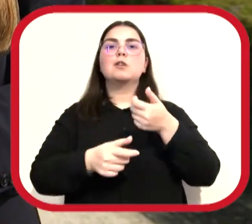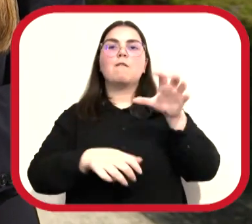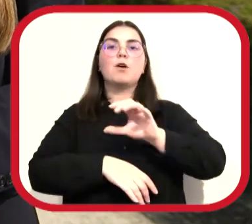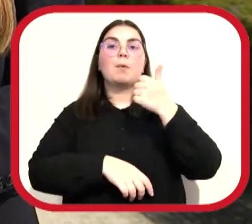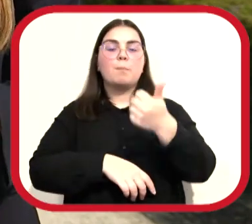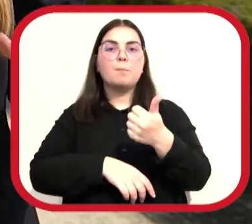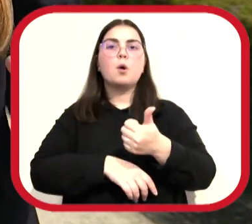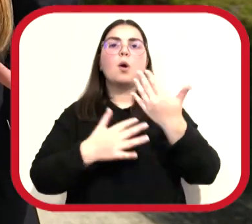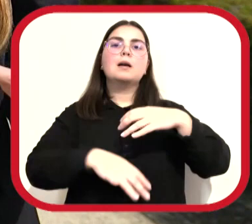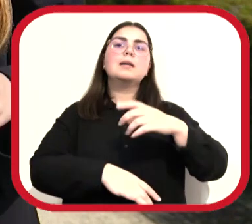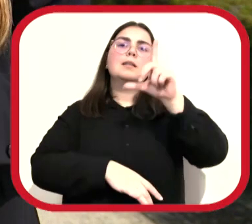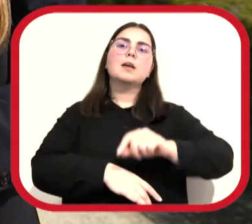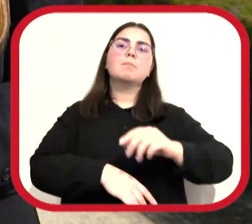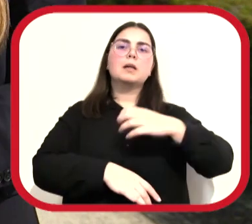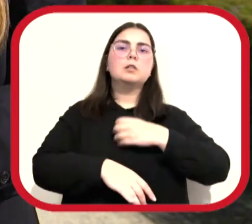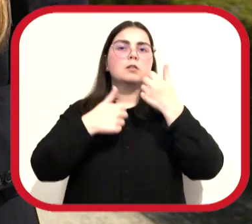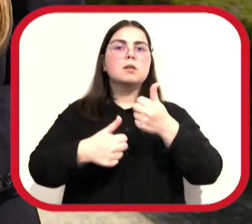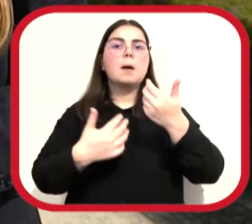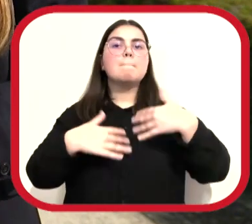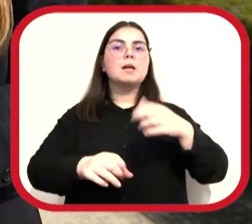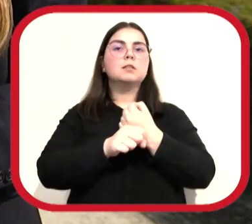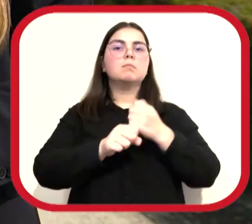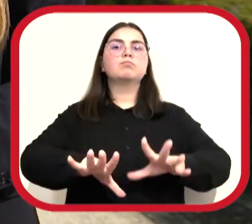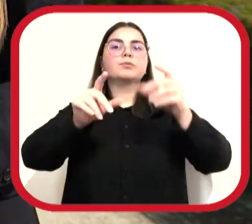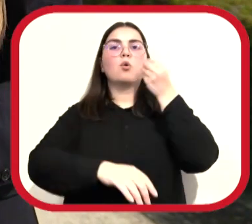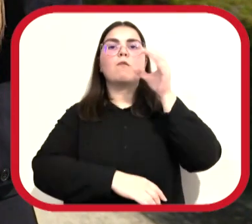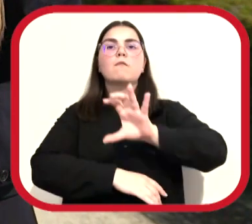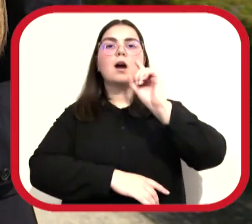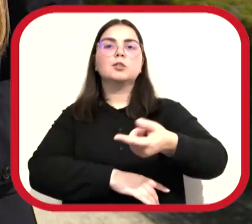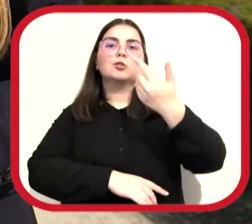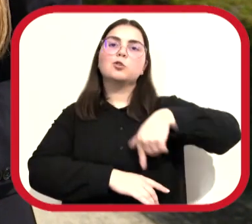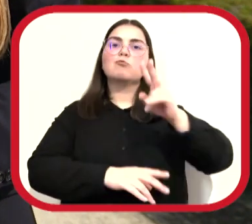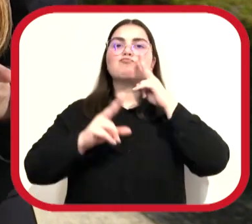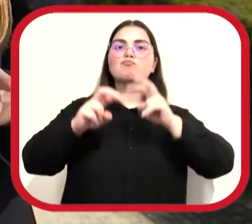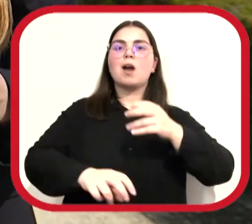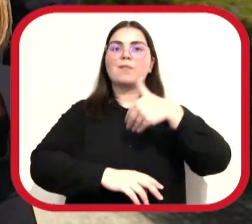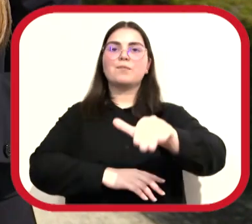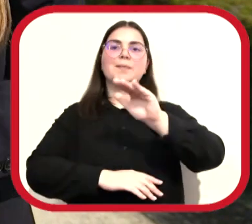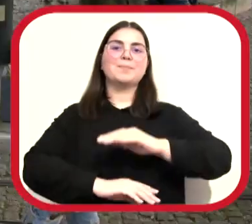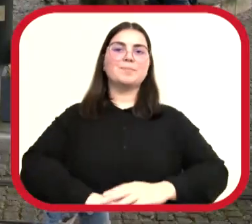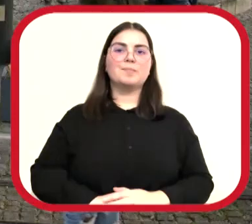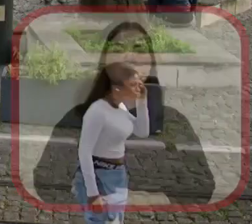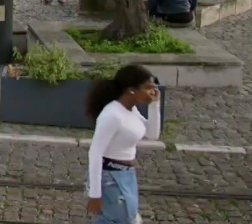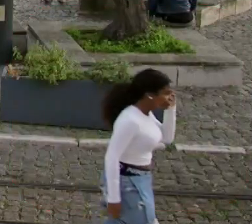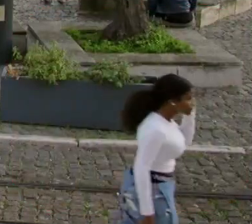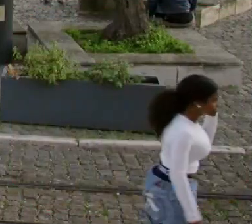da comunidade. Mas de que forma este órgão trabalha para assegurar o progresso da freguesia de Belém? É isso que vamos descobrir.